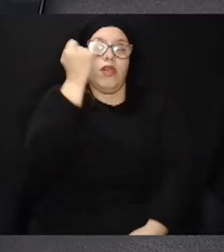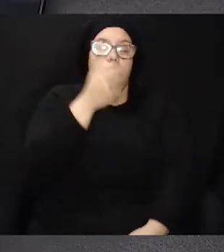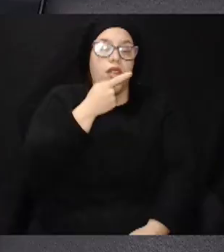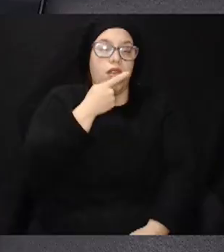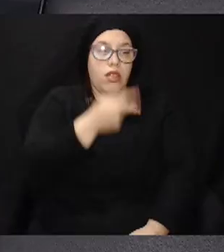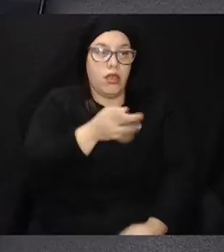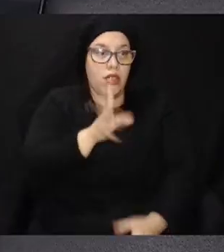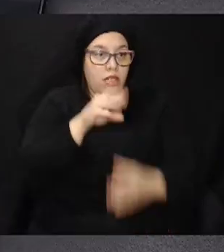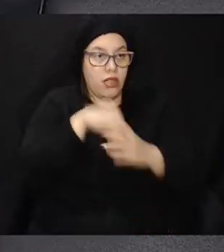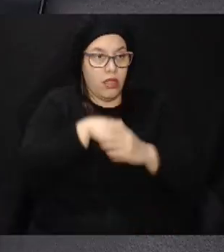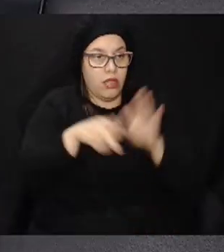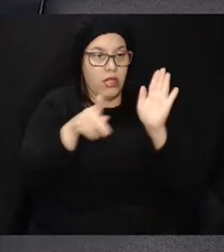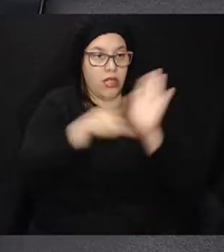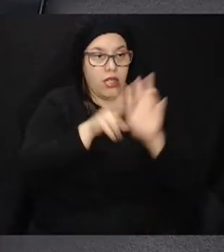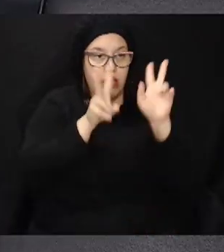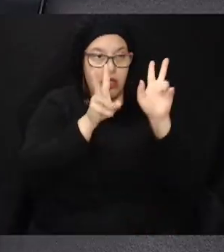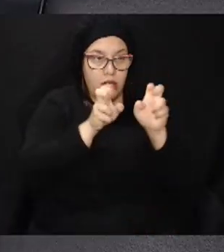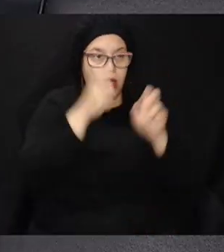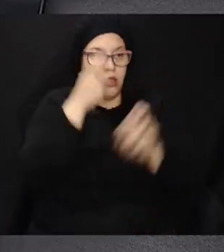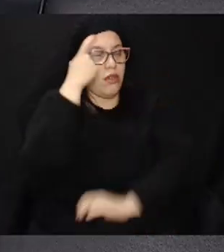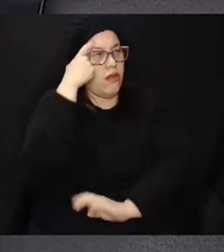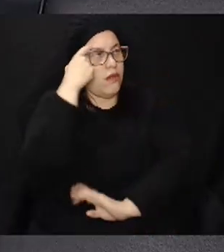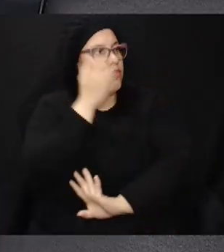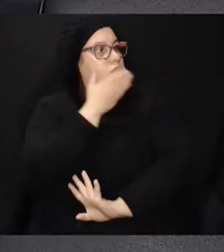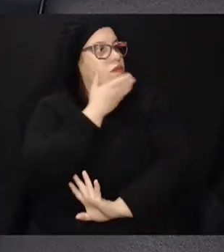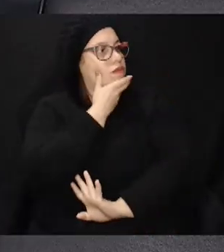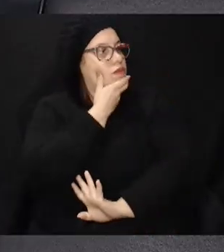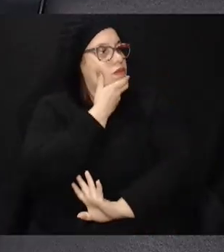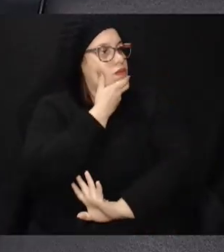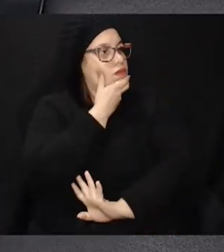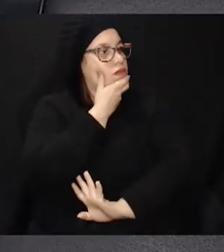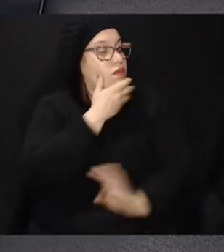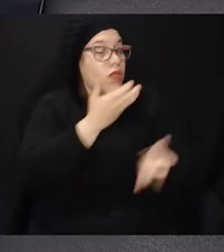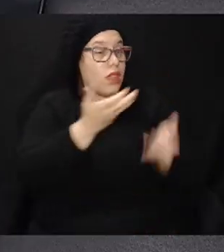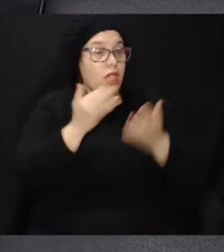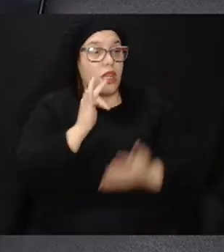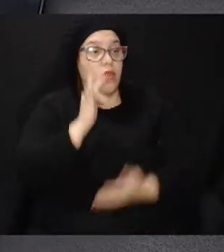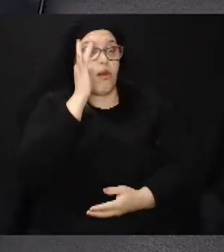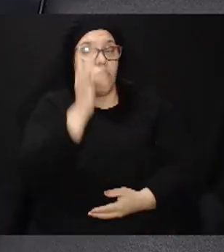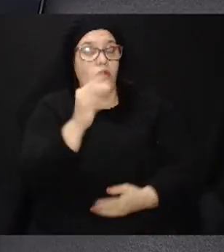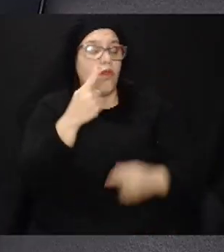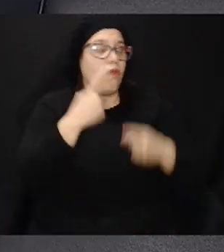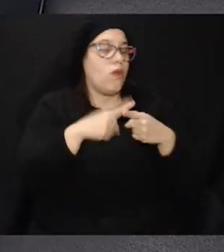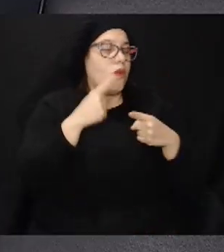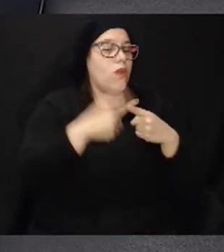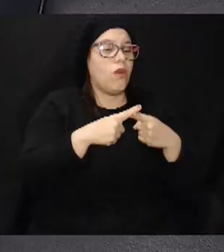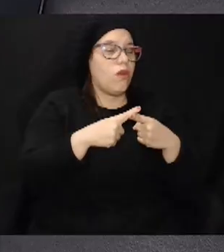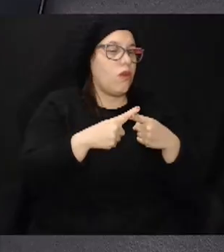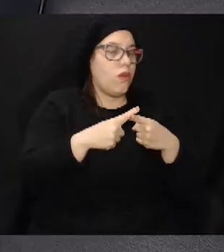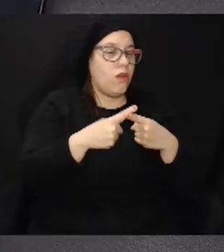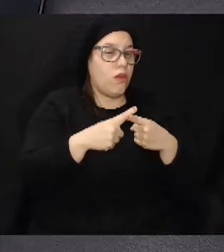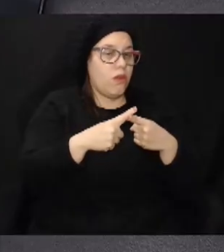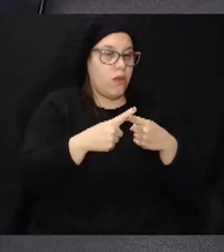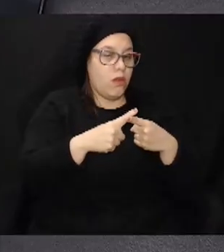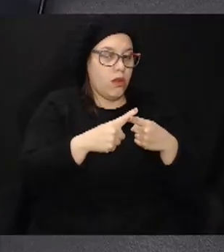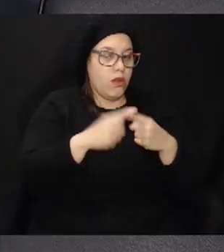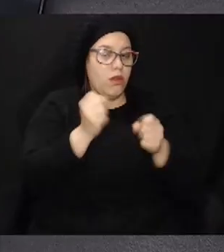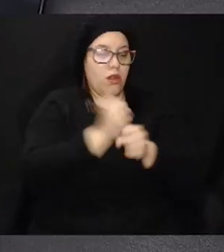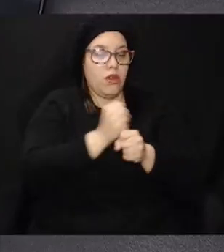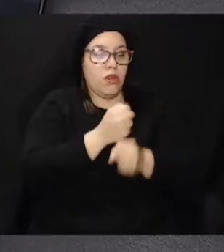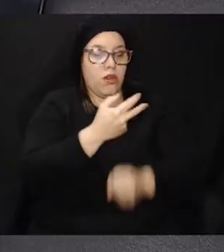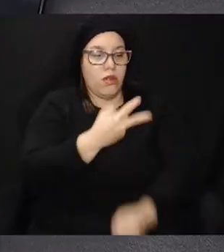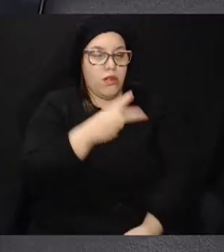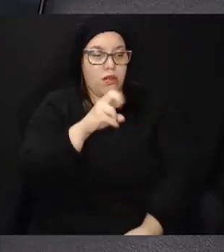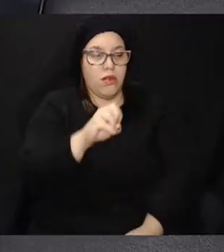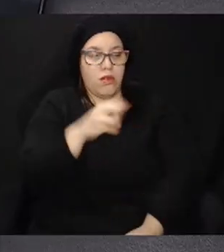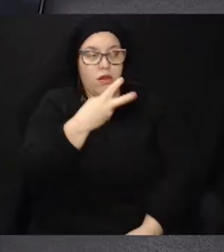próprio tema, é pensar Campinas que nós queremos para o futuro. Porque hoje nós estamos no ano de 2025, uma